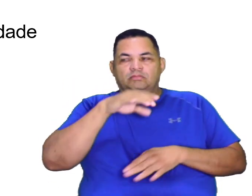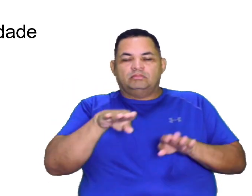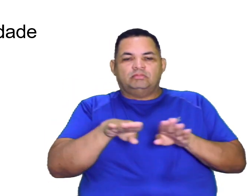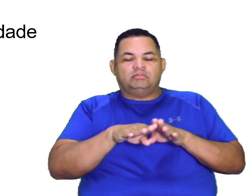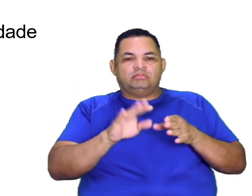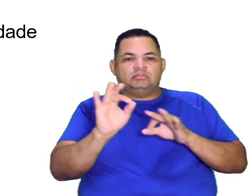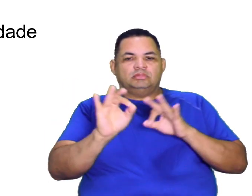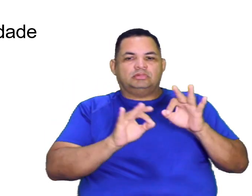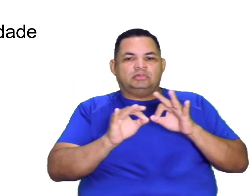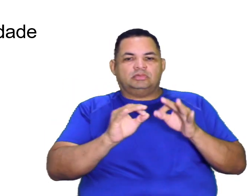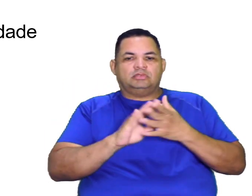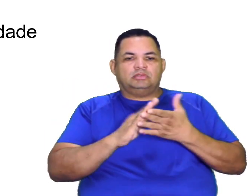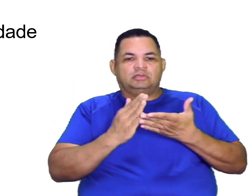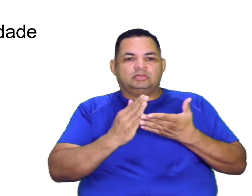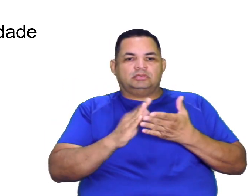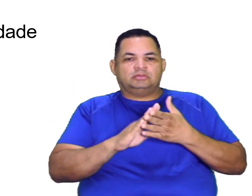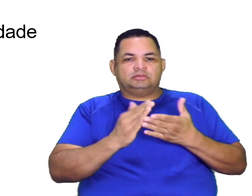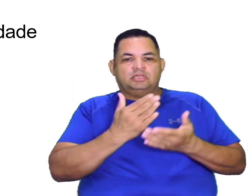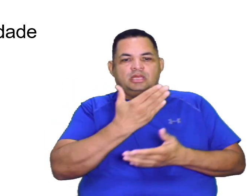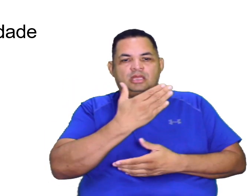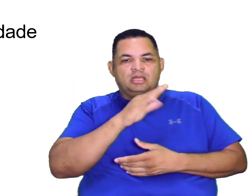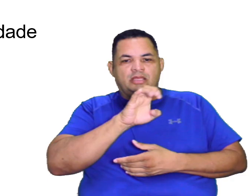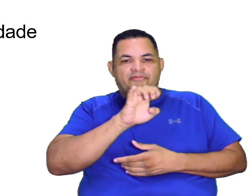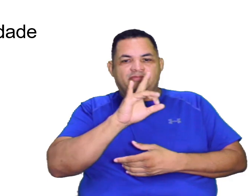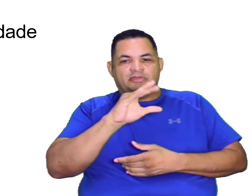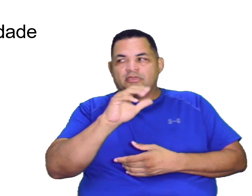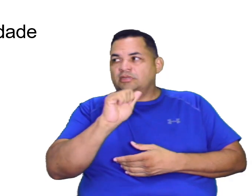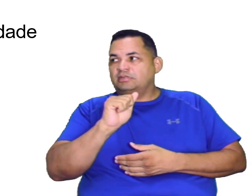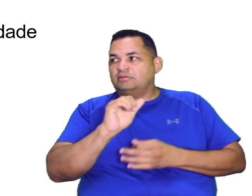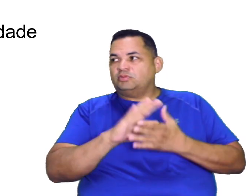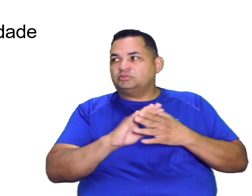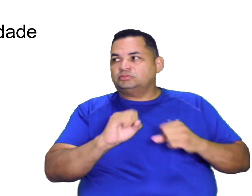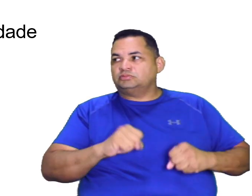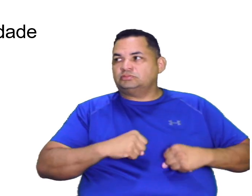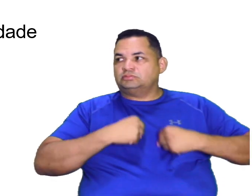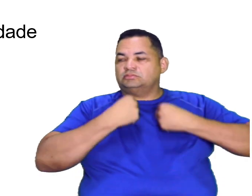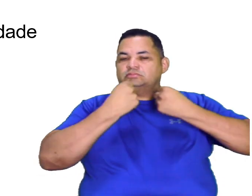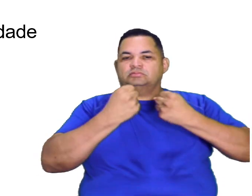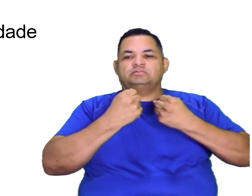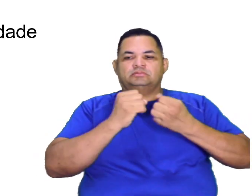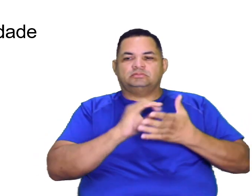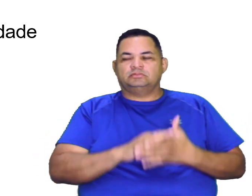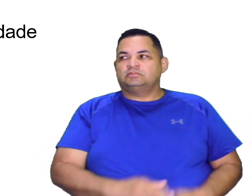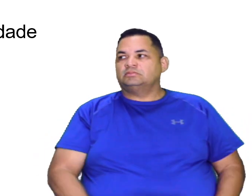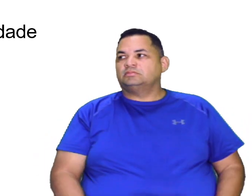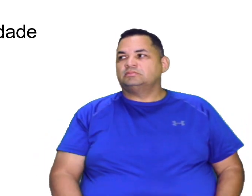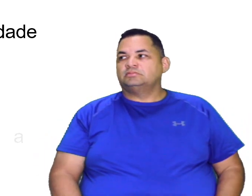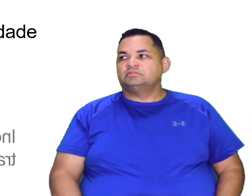capacidade aeróbica e também a eficiência aí desse esforço. Tudo bem?